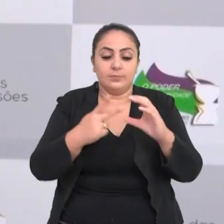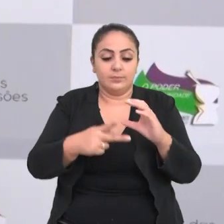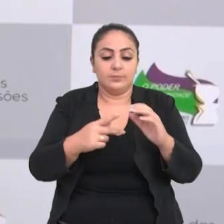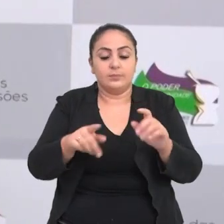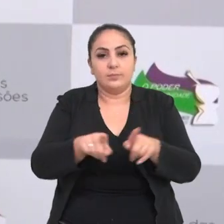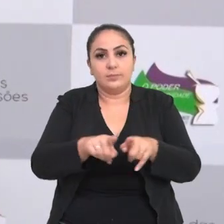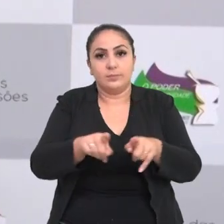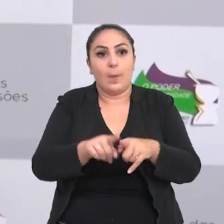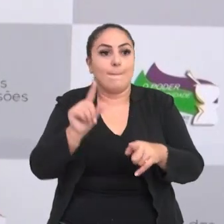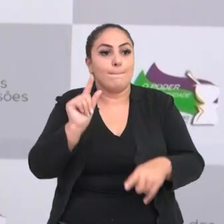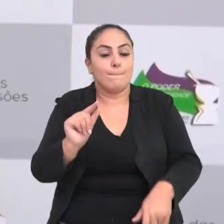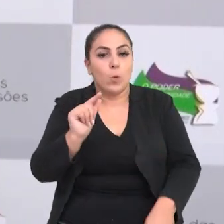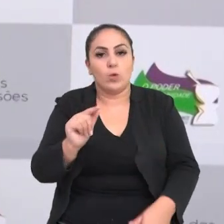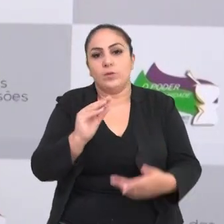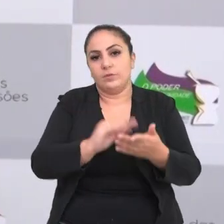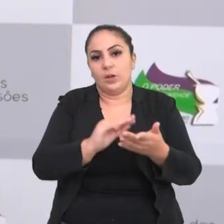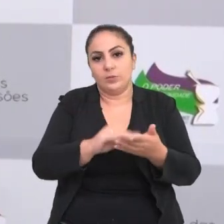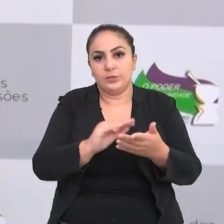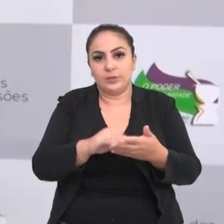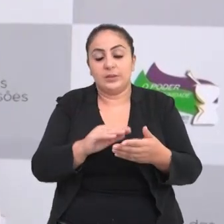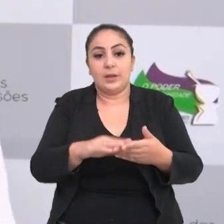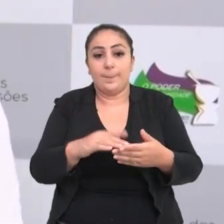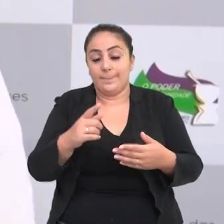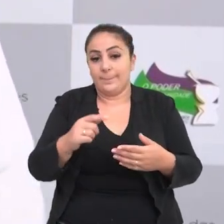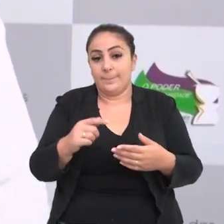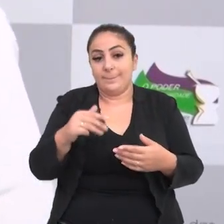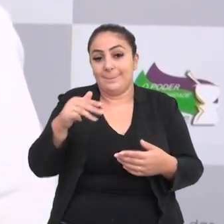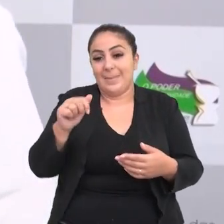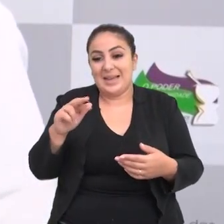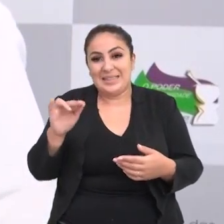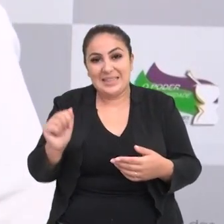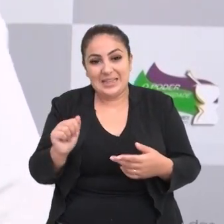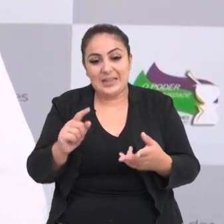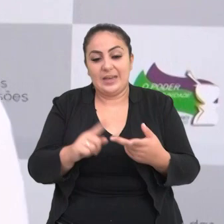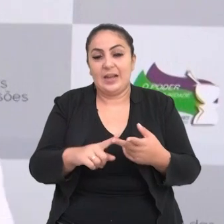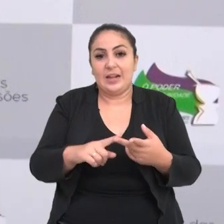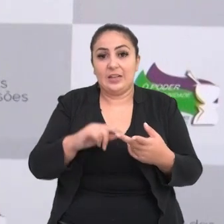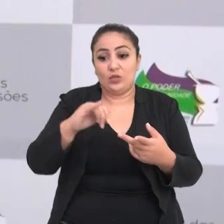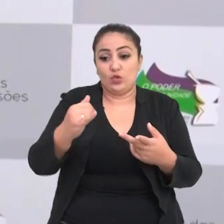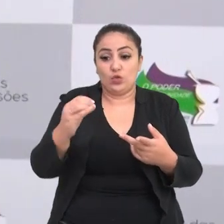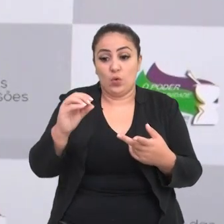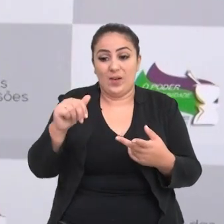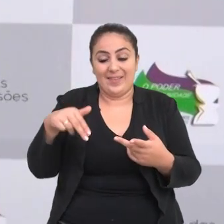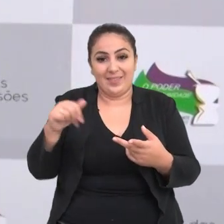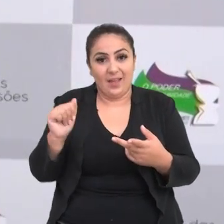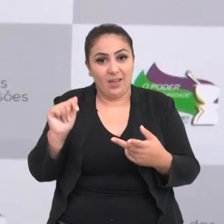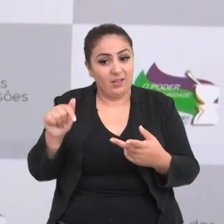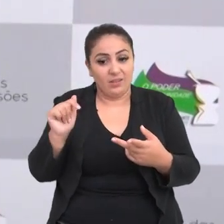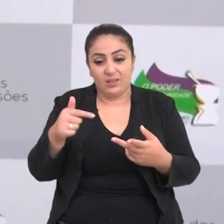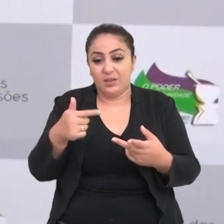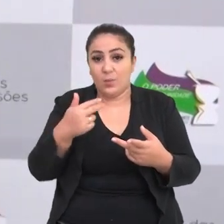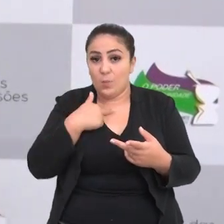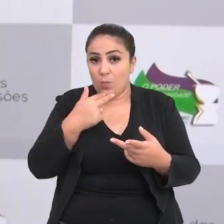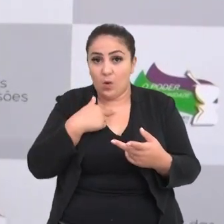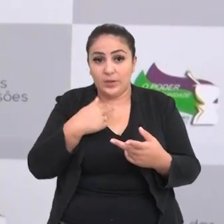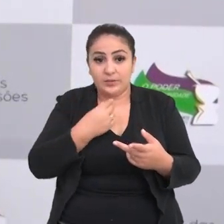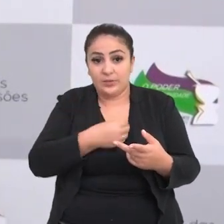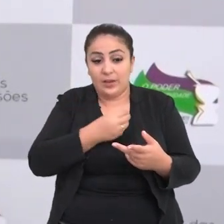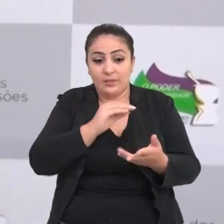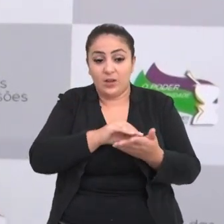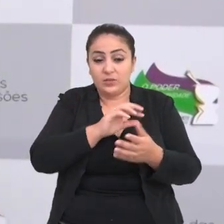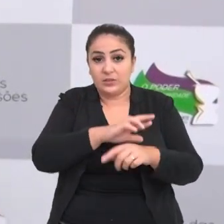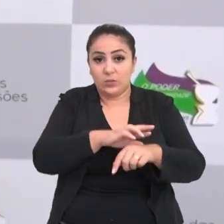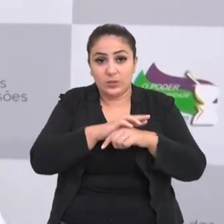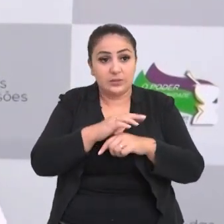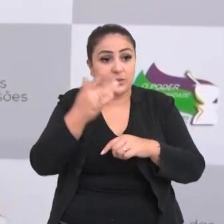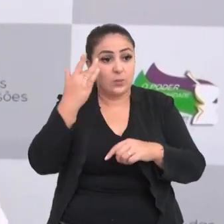também, mas é pouco. Porque a Dona Maria, né, a Dona Joana lá da vila, ela não pode viver numa